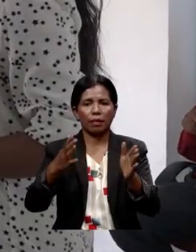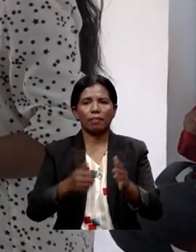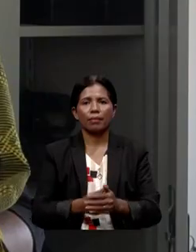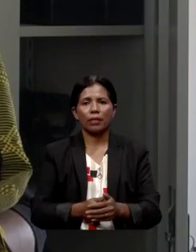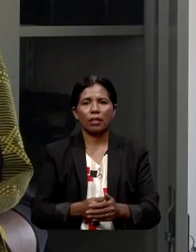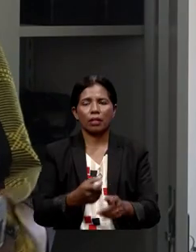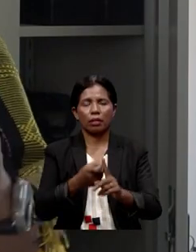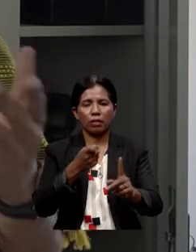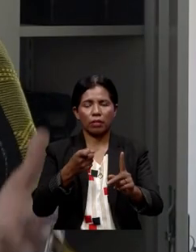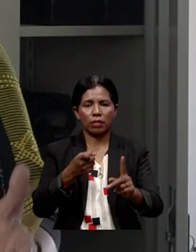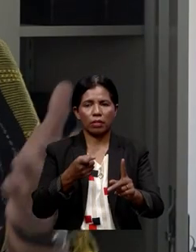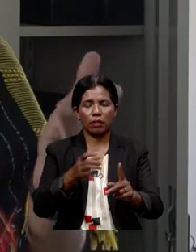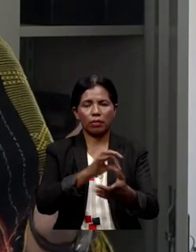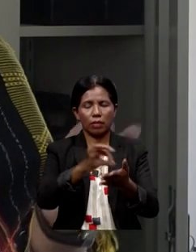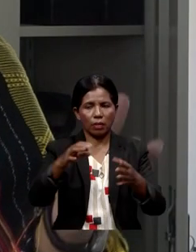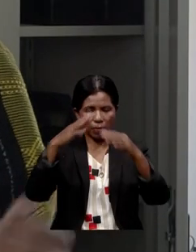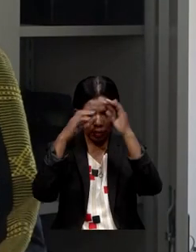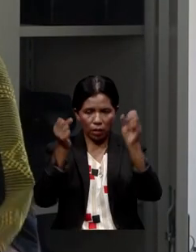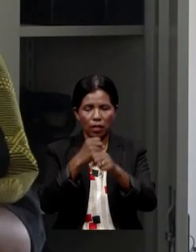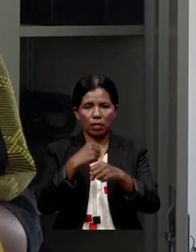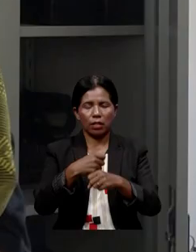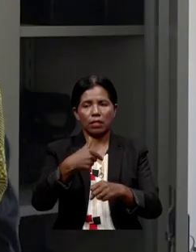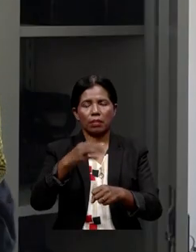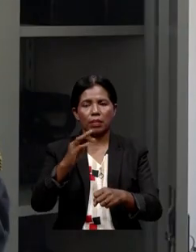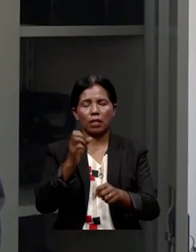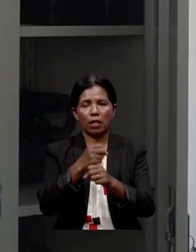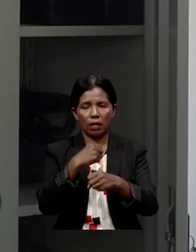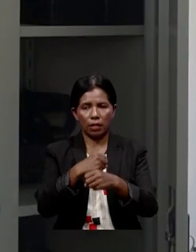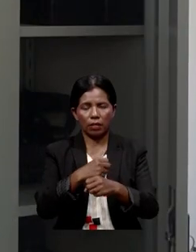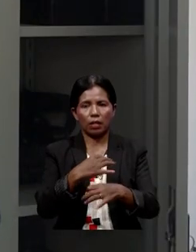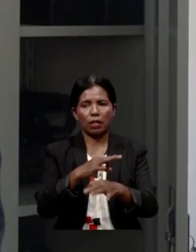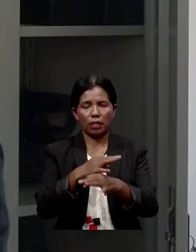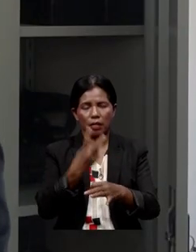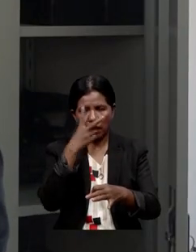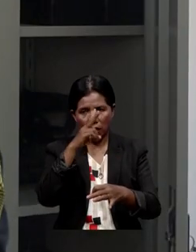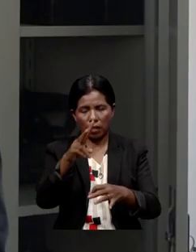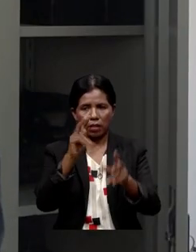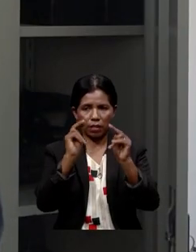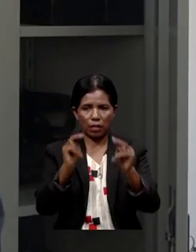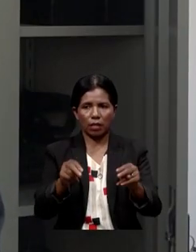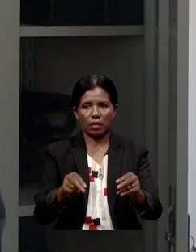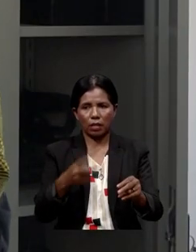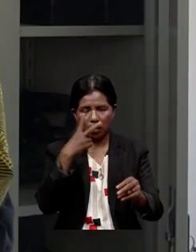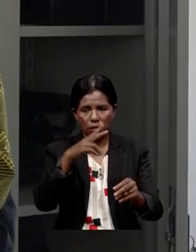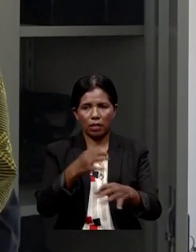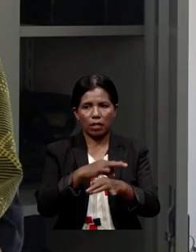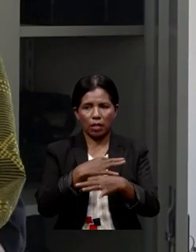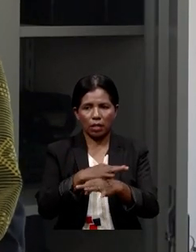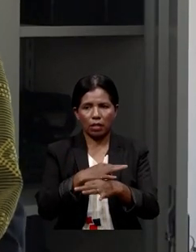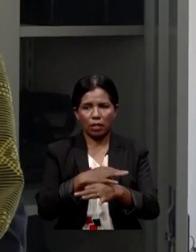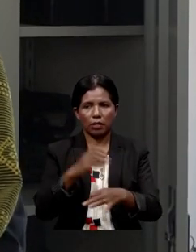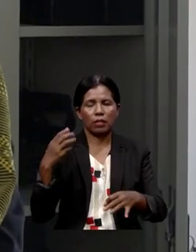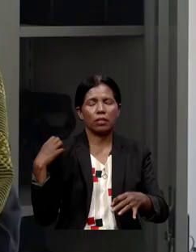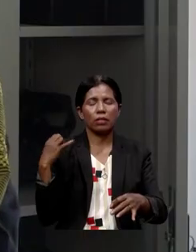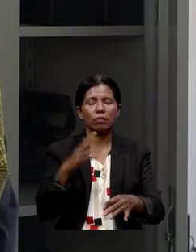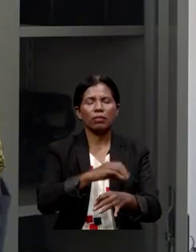de formação, né? Presidente Halo e tem presidente Gemen Halo, né? A tu hadia, tareta uma necessidade, a tu hadia qualidade no